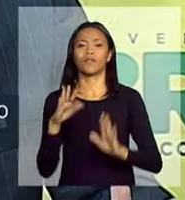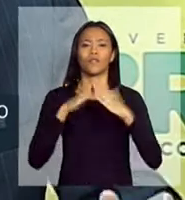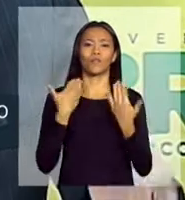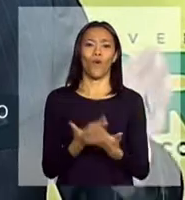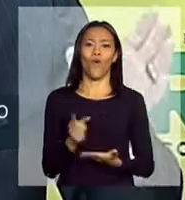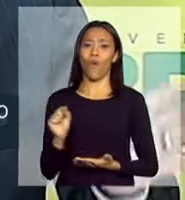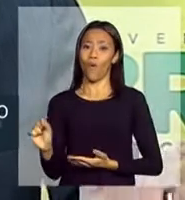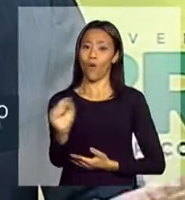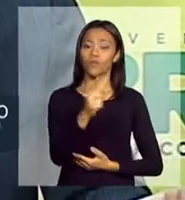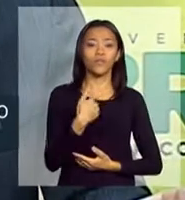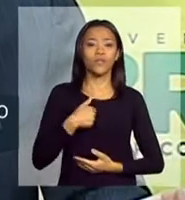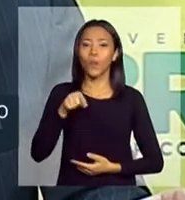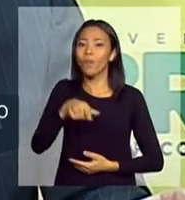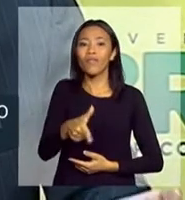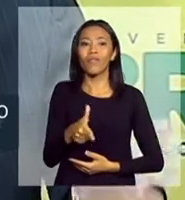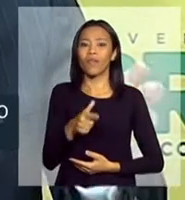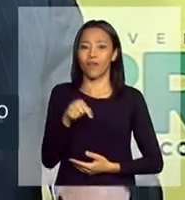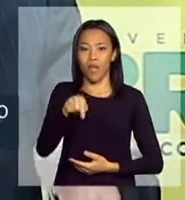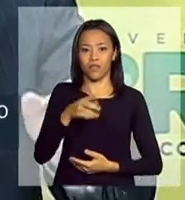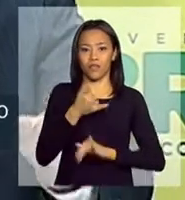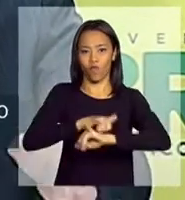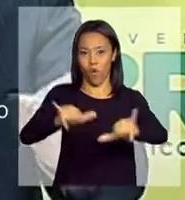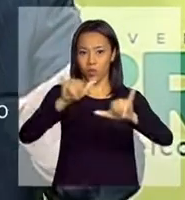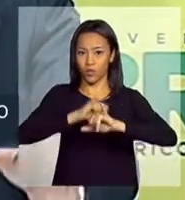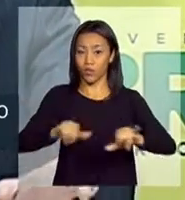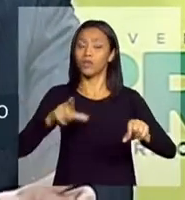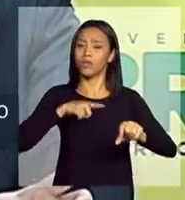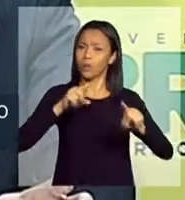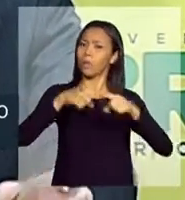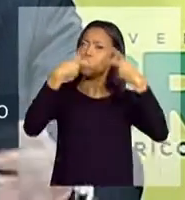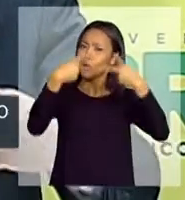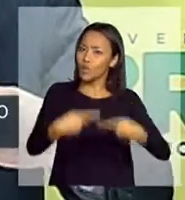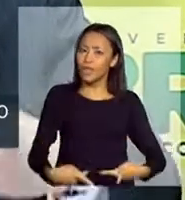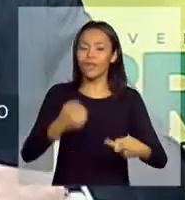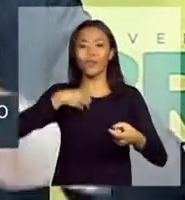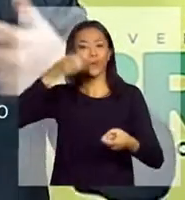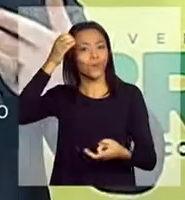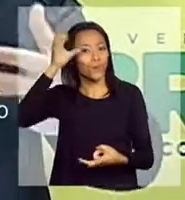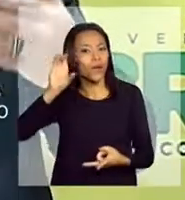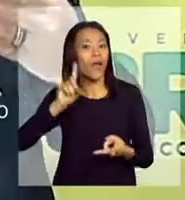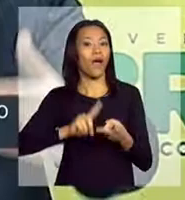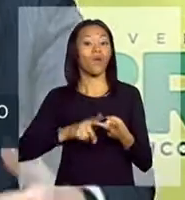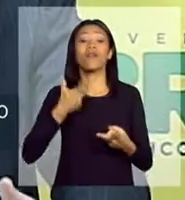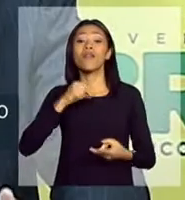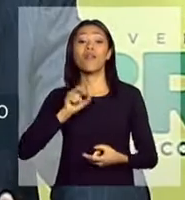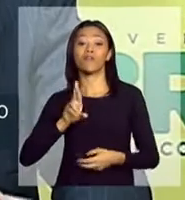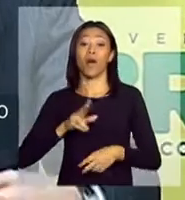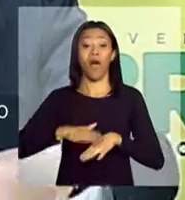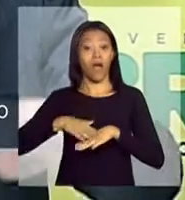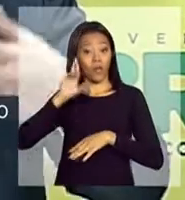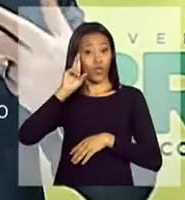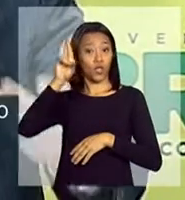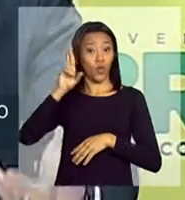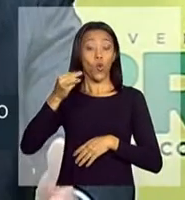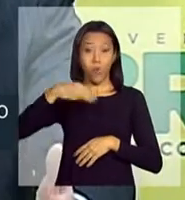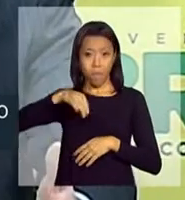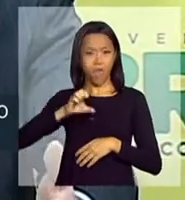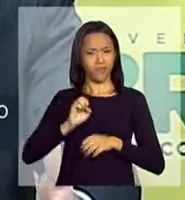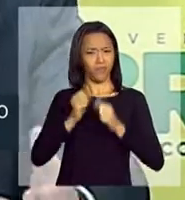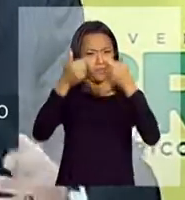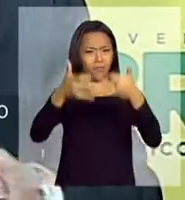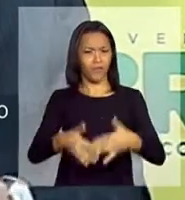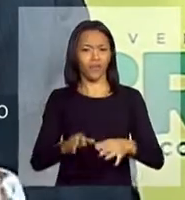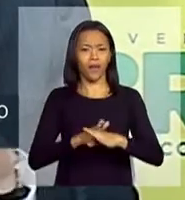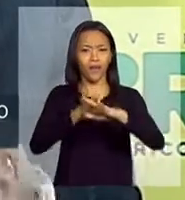Então são 100 milhões de reais para projetos culturais nas escolas é o diretor da Escola o médico explica no portal diretor da